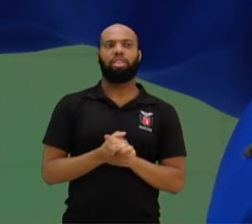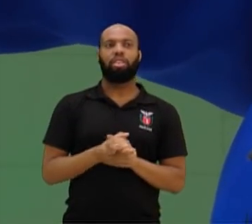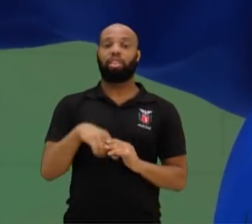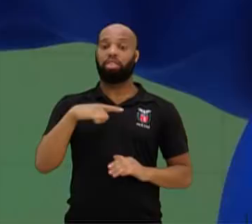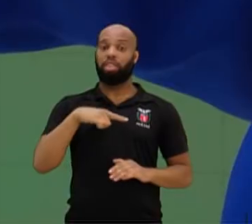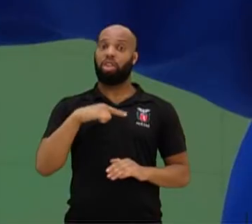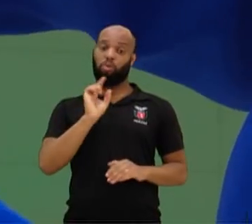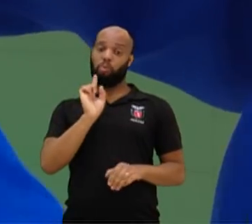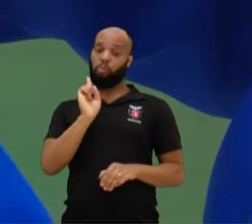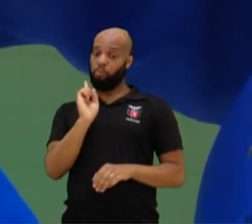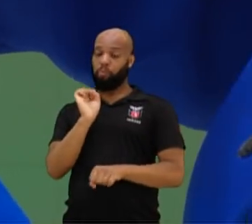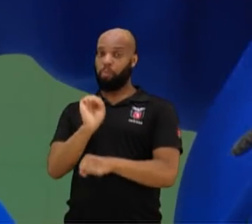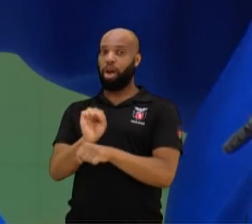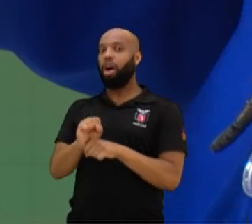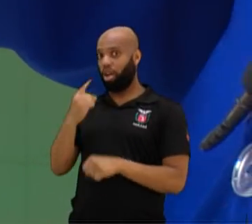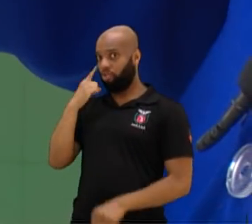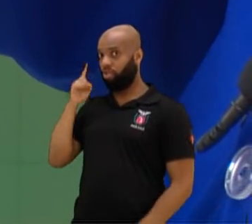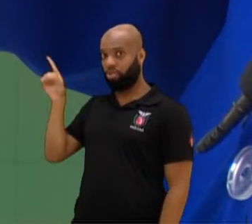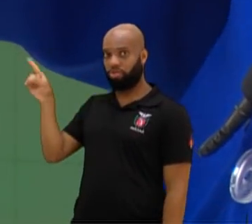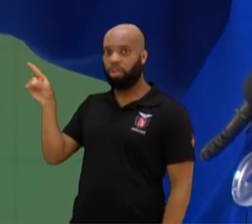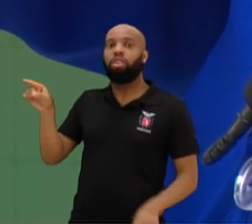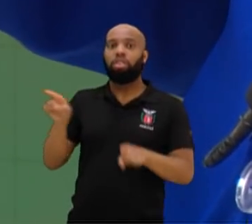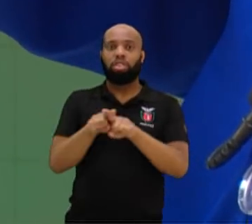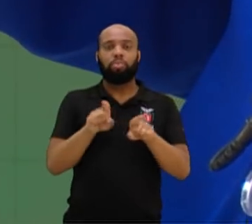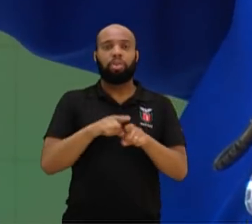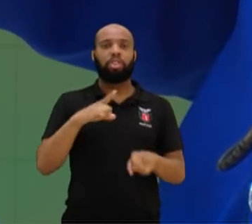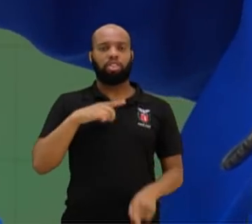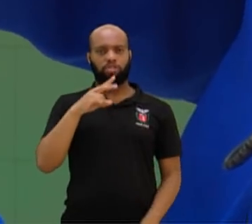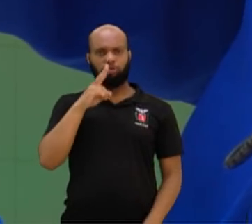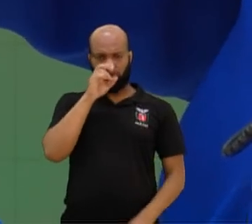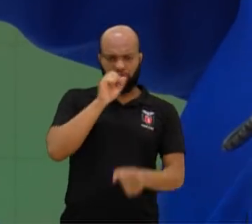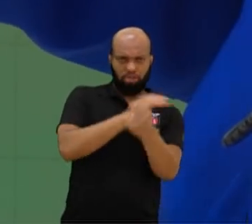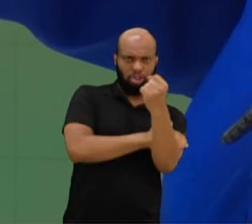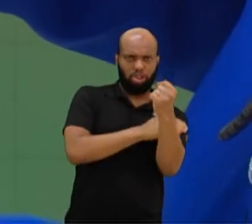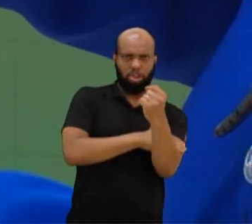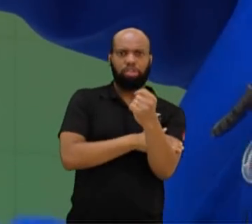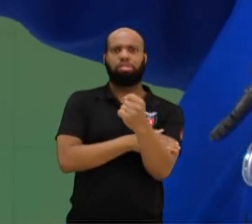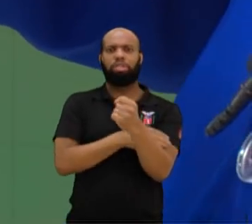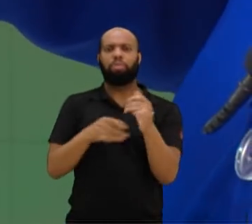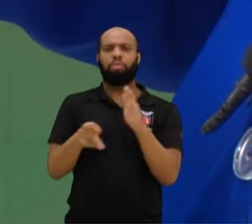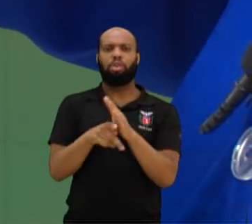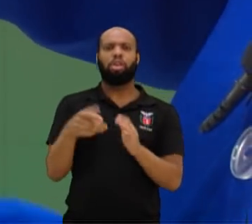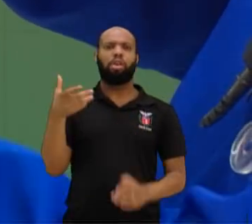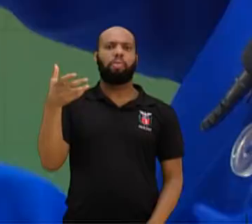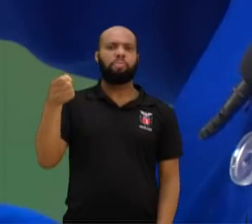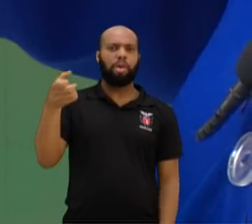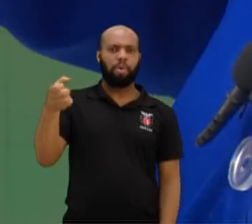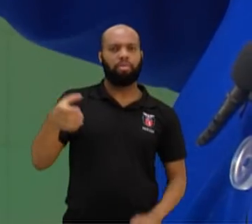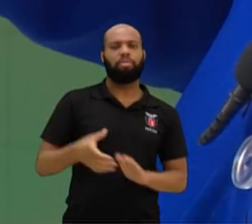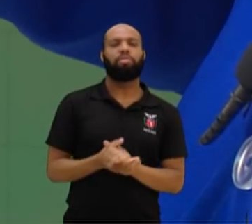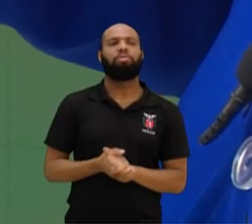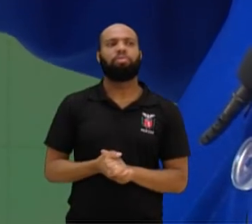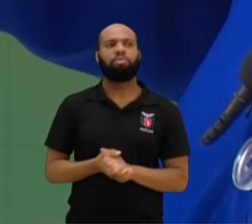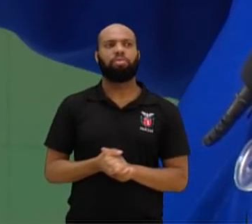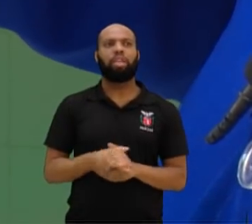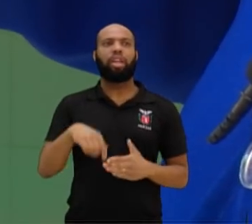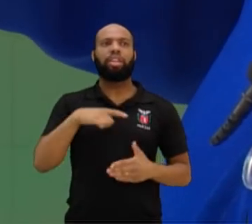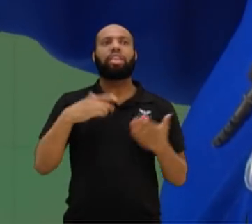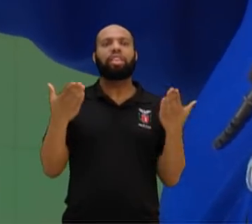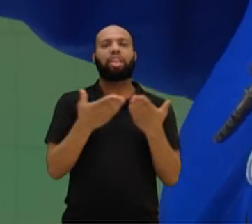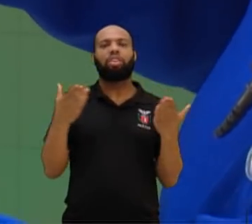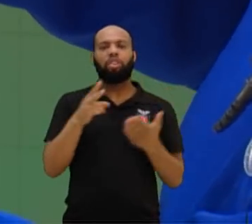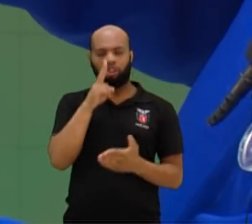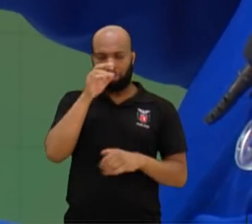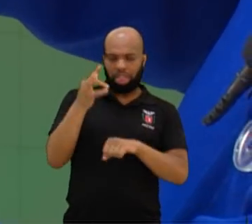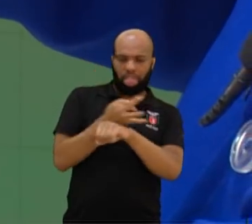está fixo e a força potente, que é a minha mão. Então, ela é interresistente. A força resistente está no meio, que é